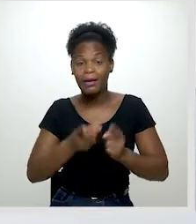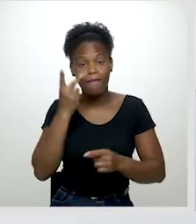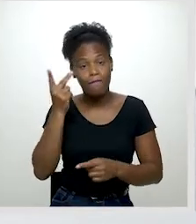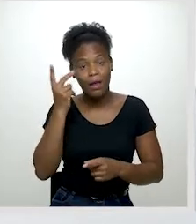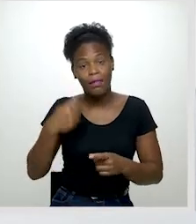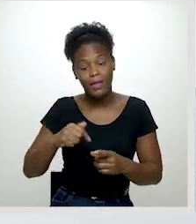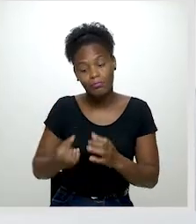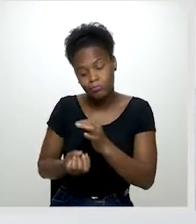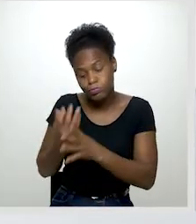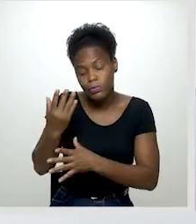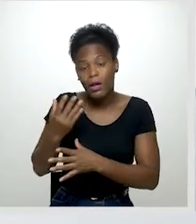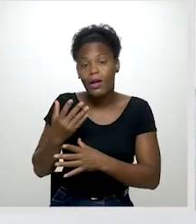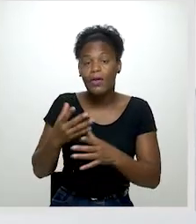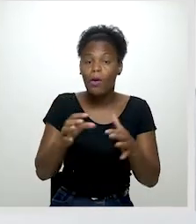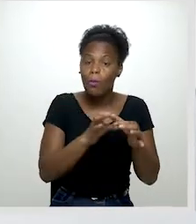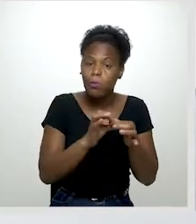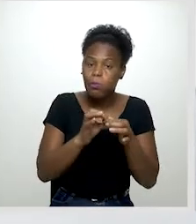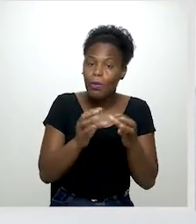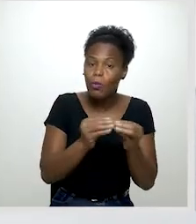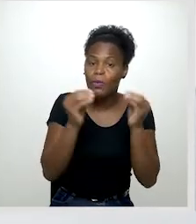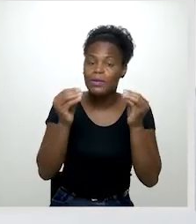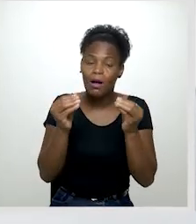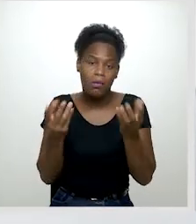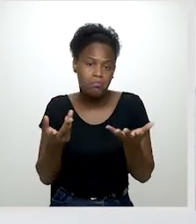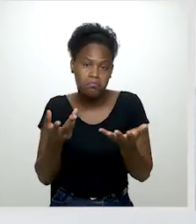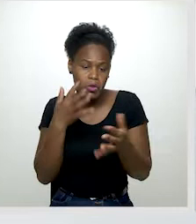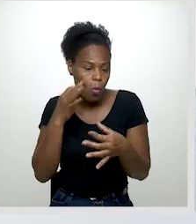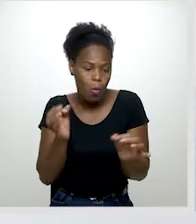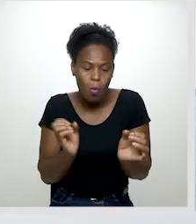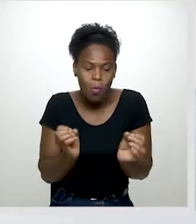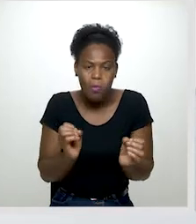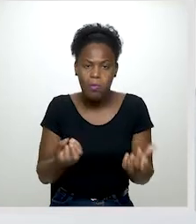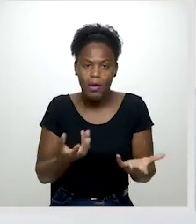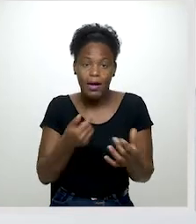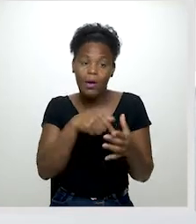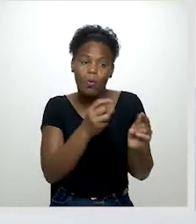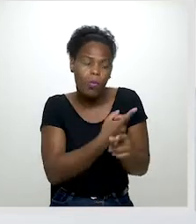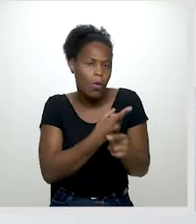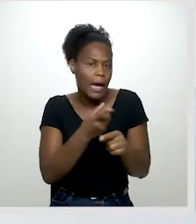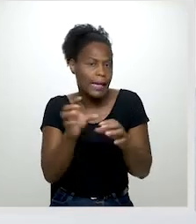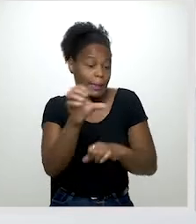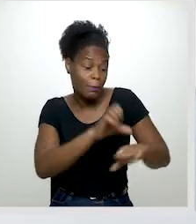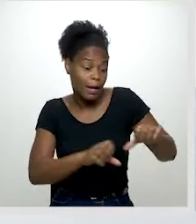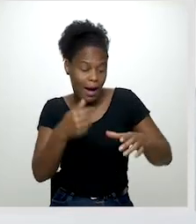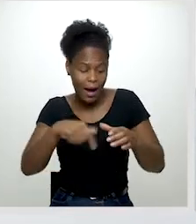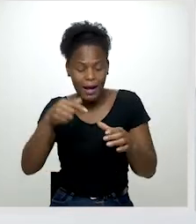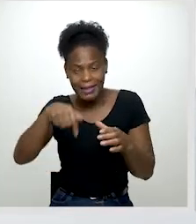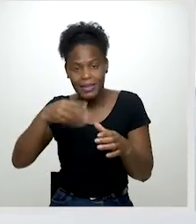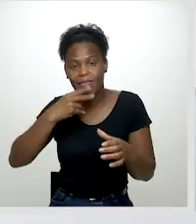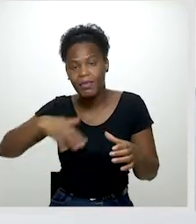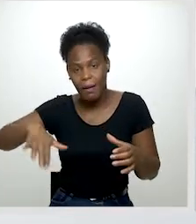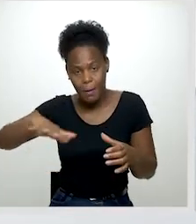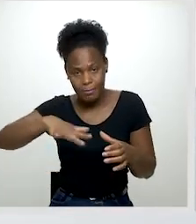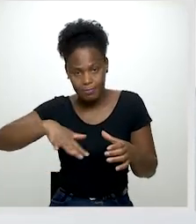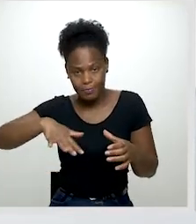vida teria resultado de uma combinação acidental entre substâncias químicas existentes na